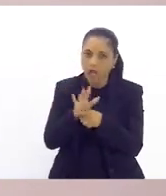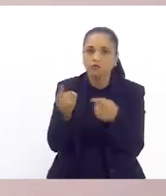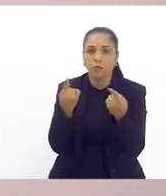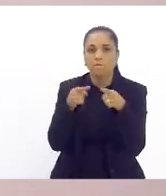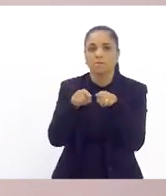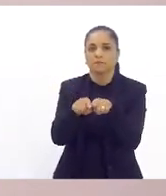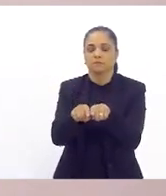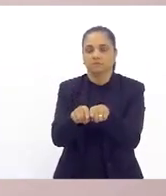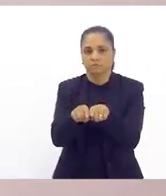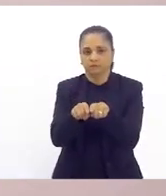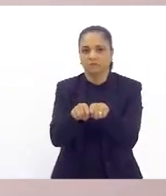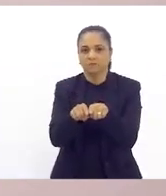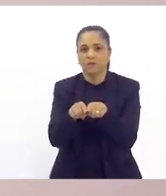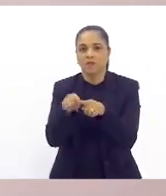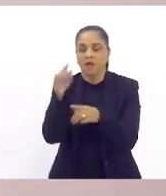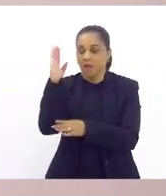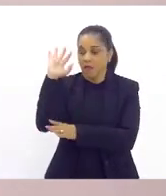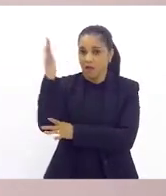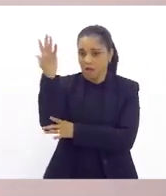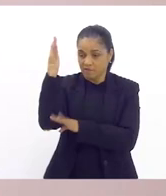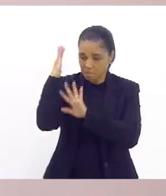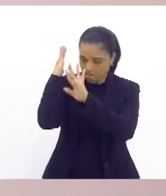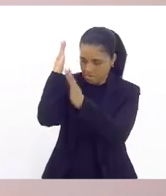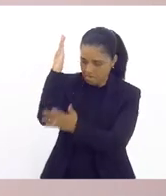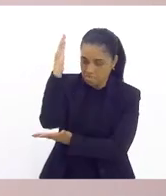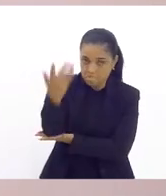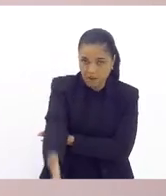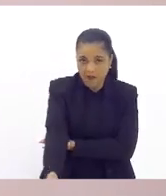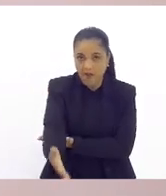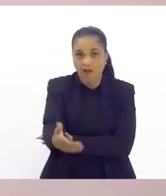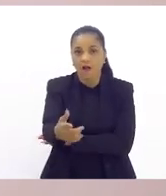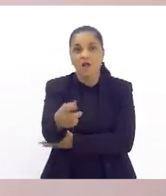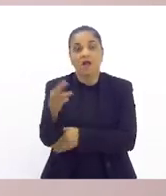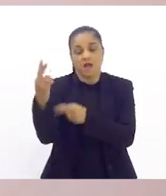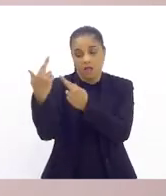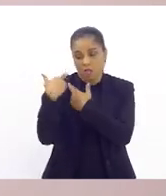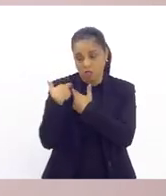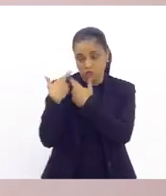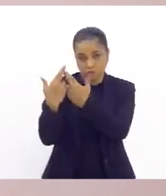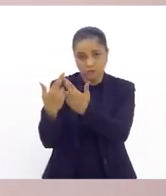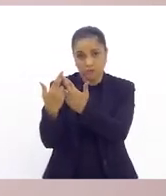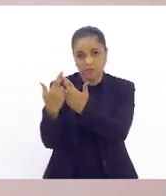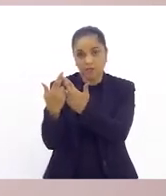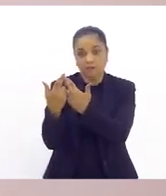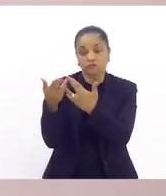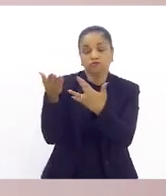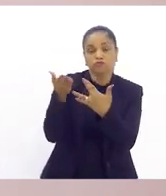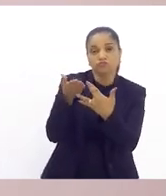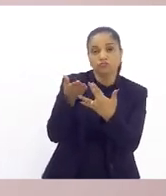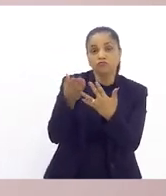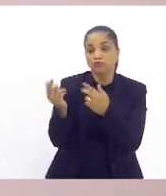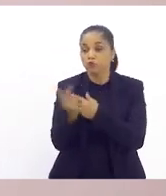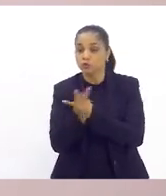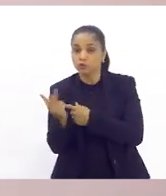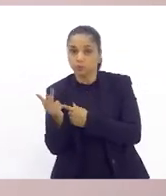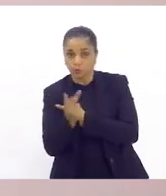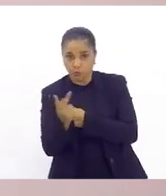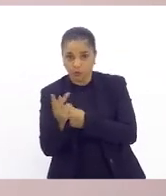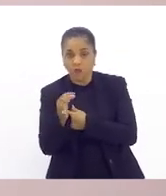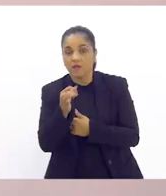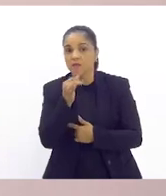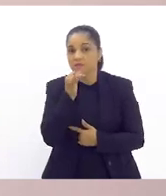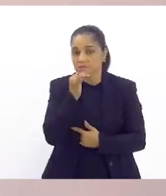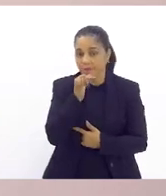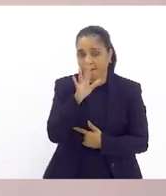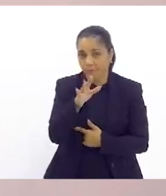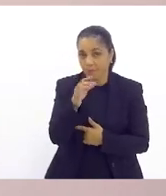Lembrando que a questão de poda é uma responsabilidade compartilhada né que quando eu não tô falando de rede